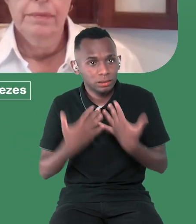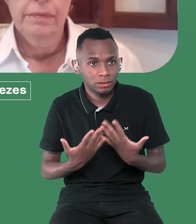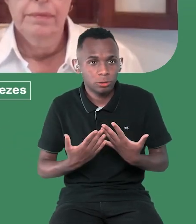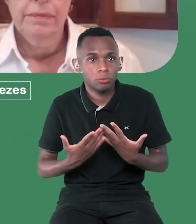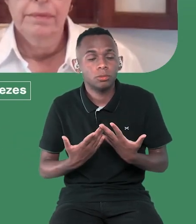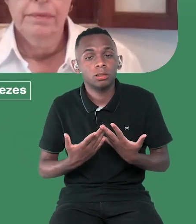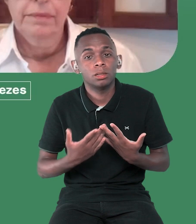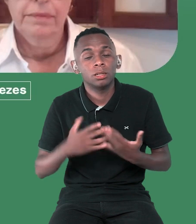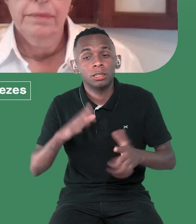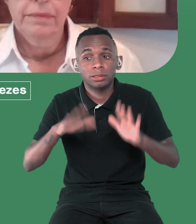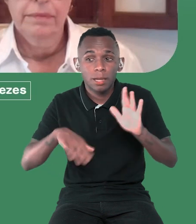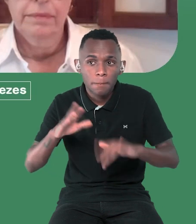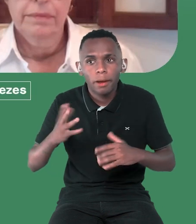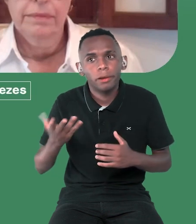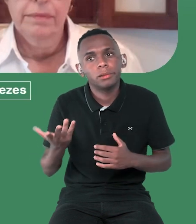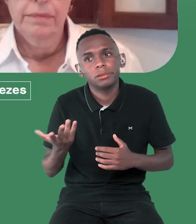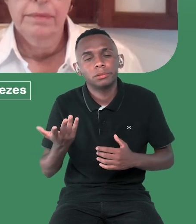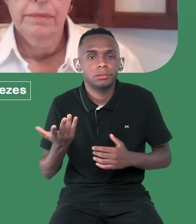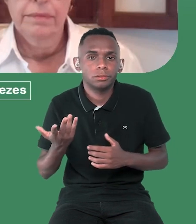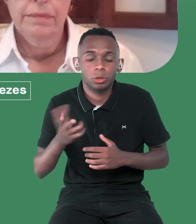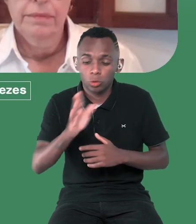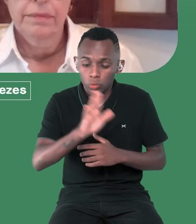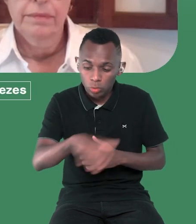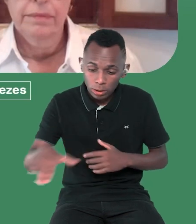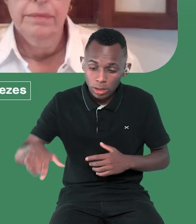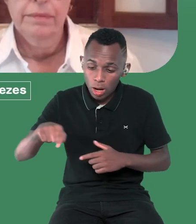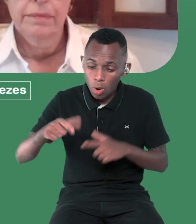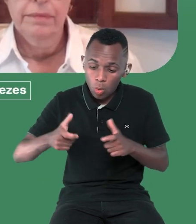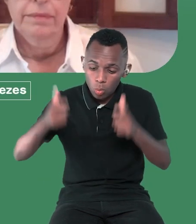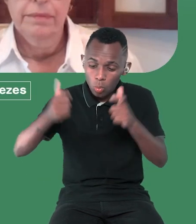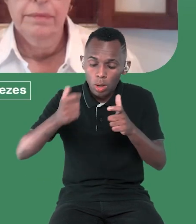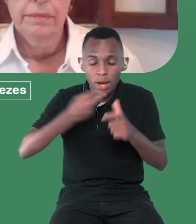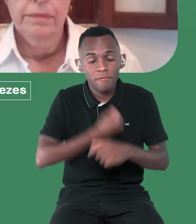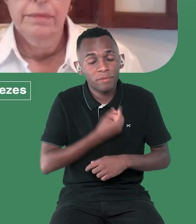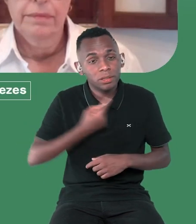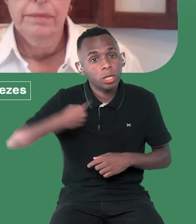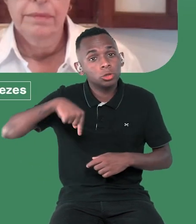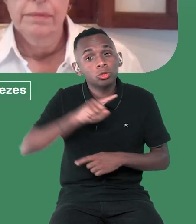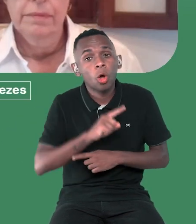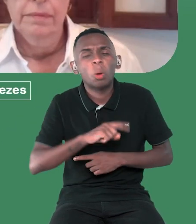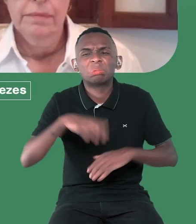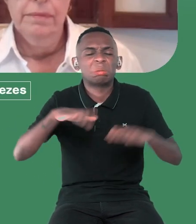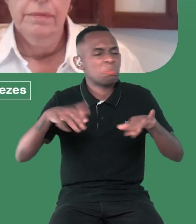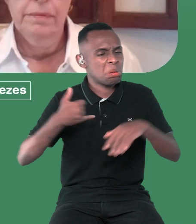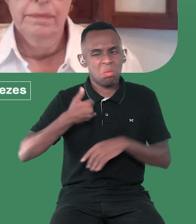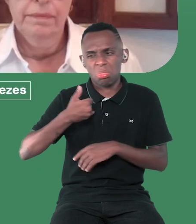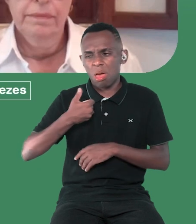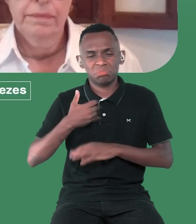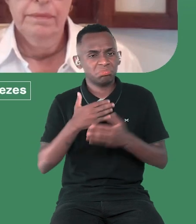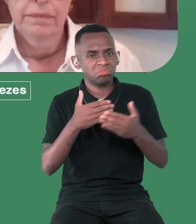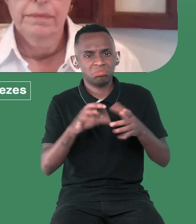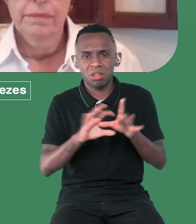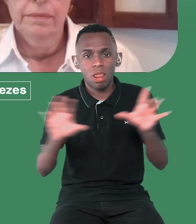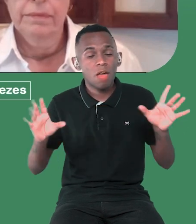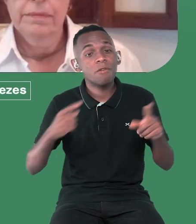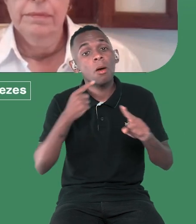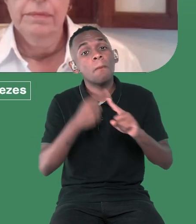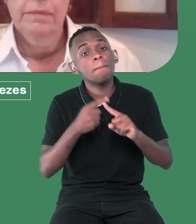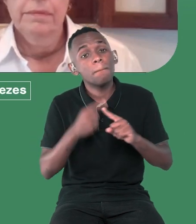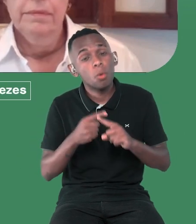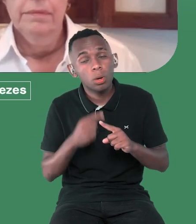independe a infância, eu coloco a infância como um lugar na vida da gente que até independe da idade, sabe, Josane?